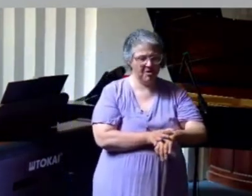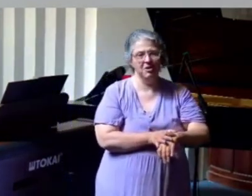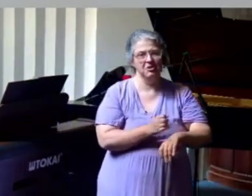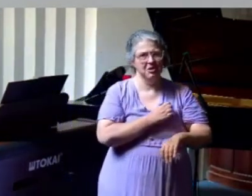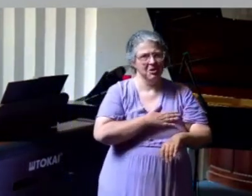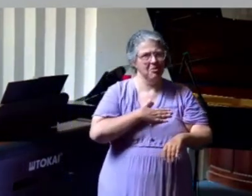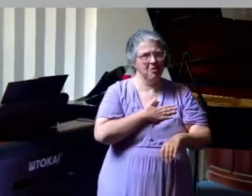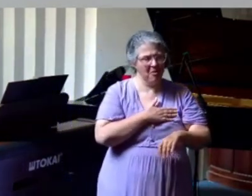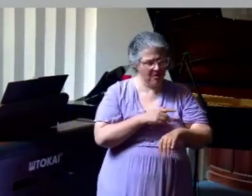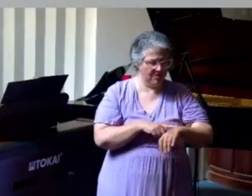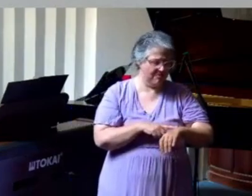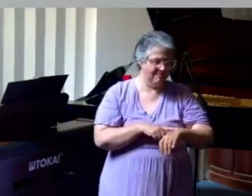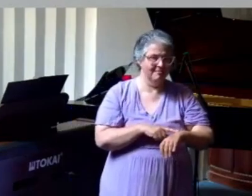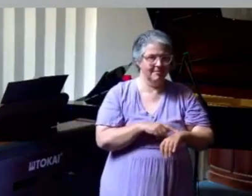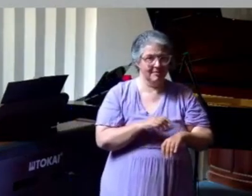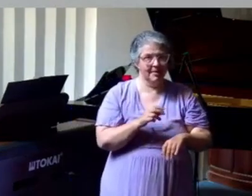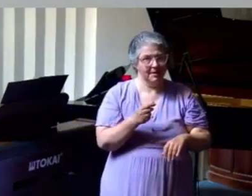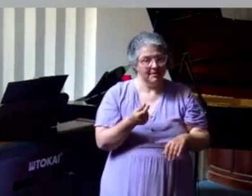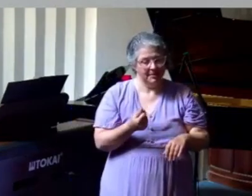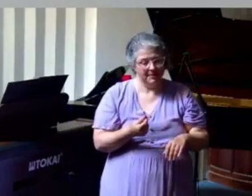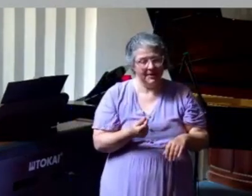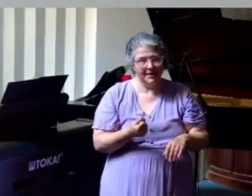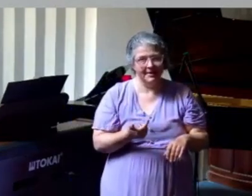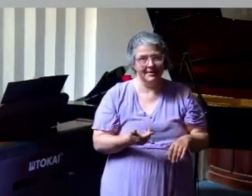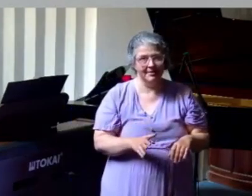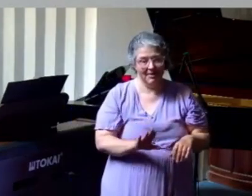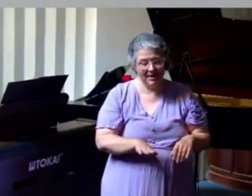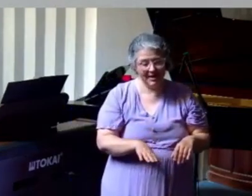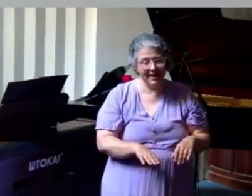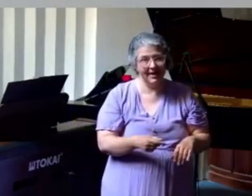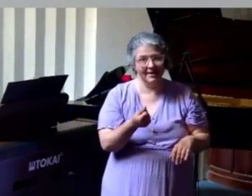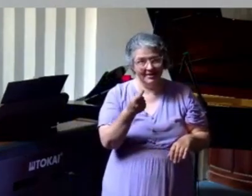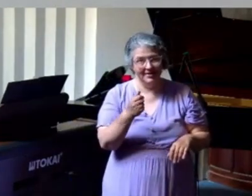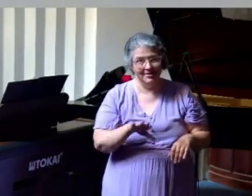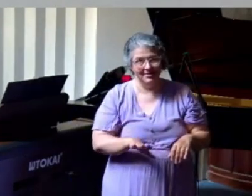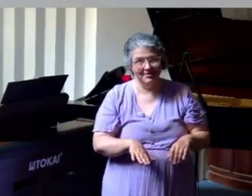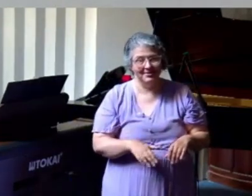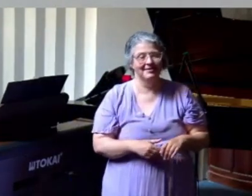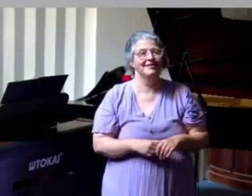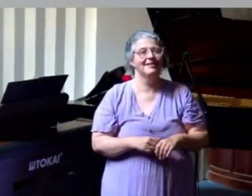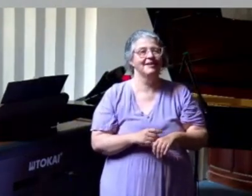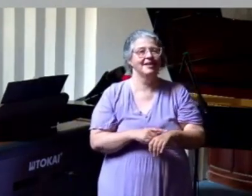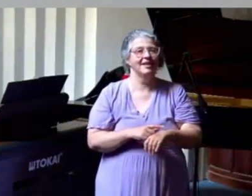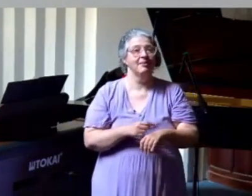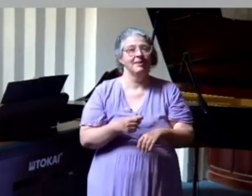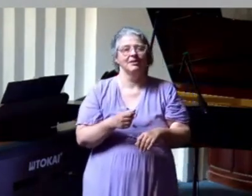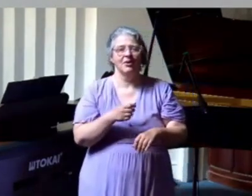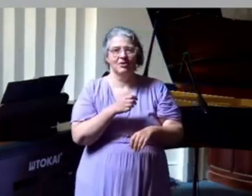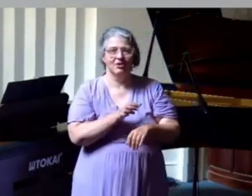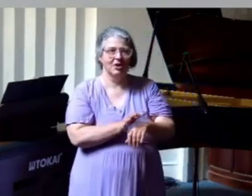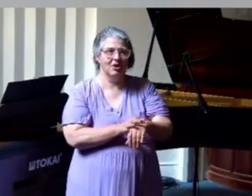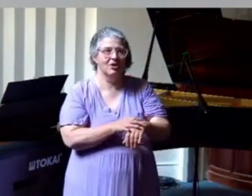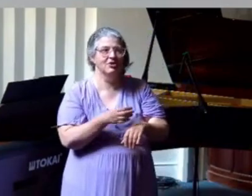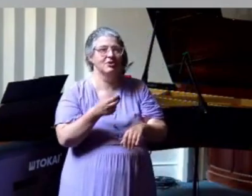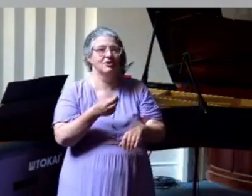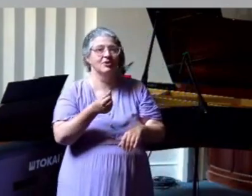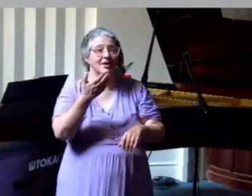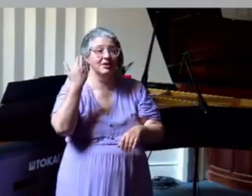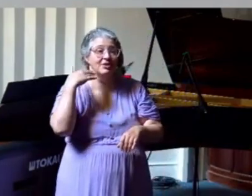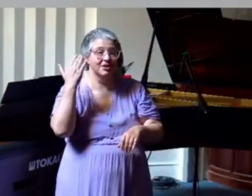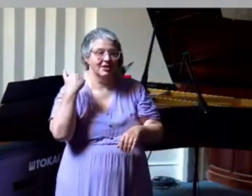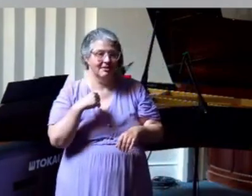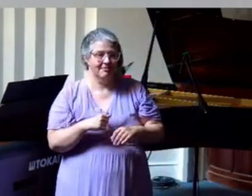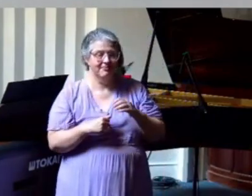tudo barato, viu, minha gente? Mas reloginhos bons, gosto deles. E relógios antigos. Então eu tenho predisposição por